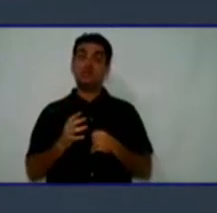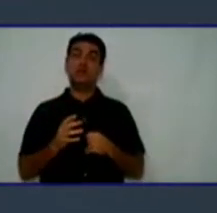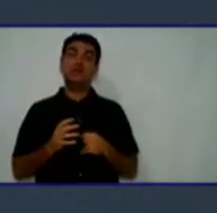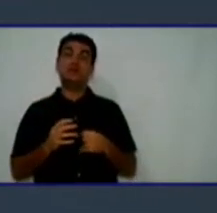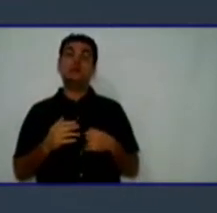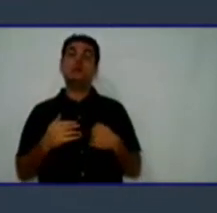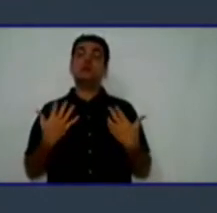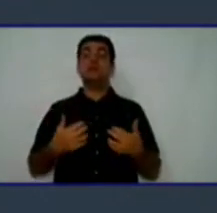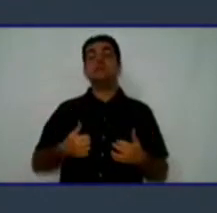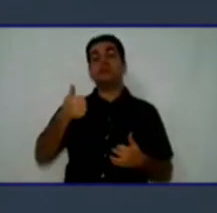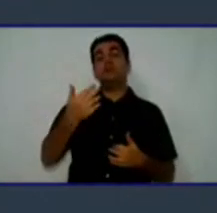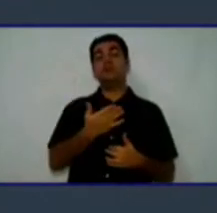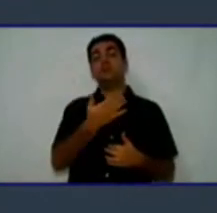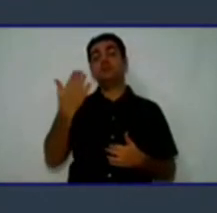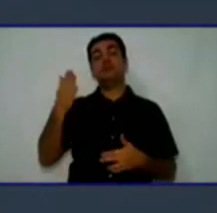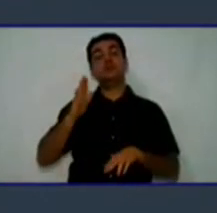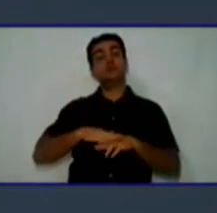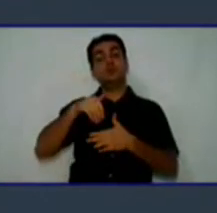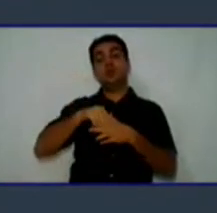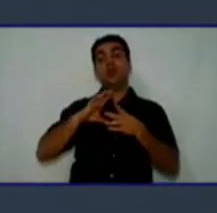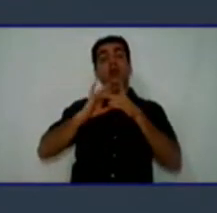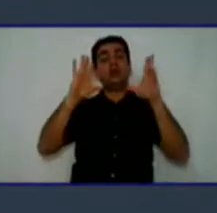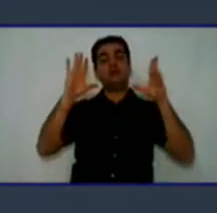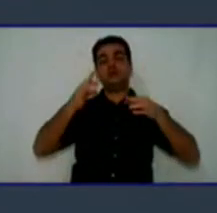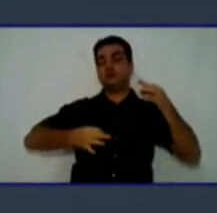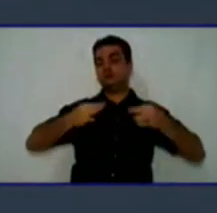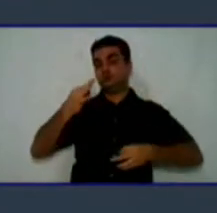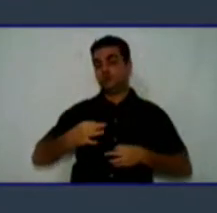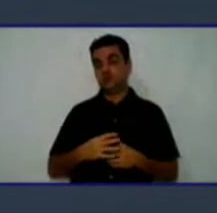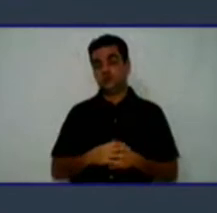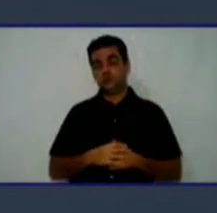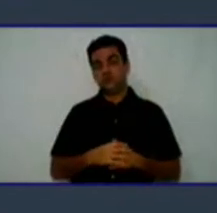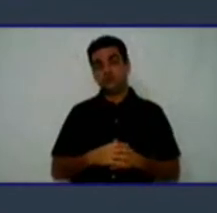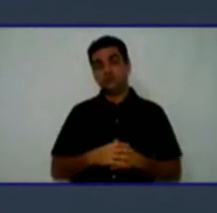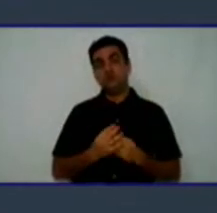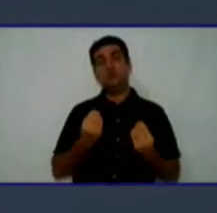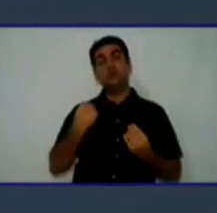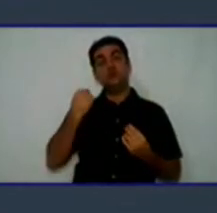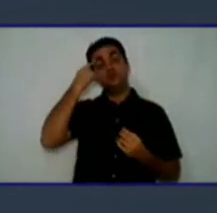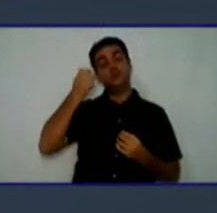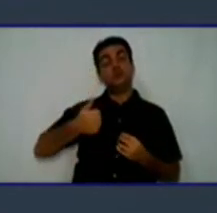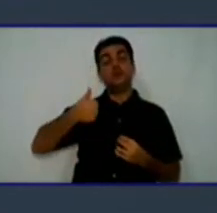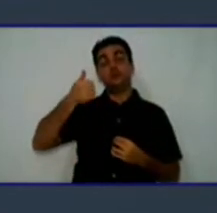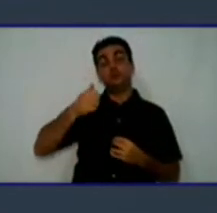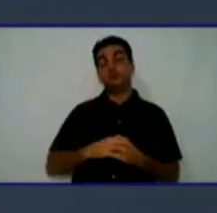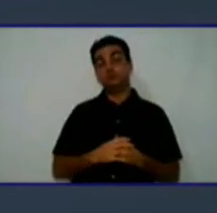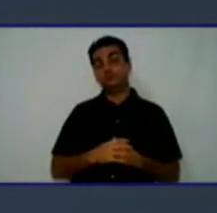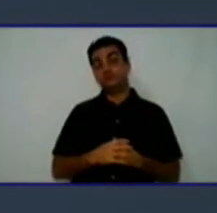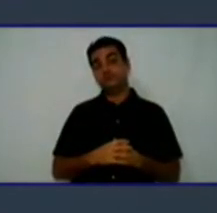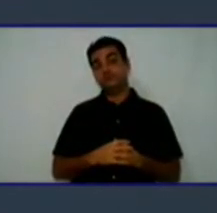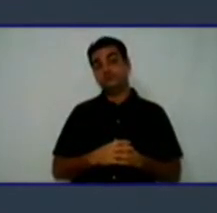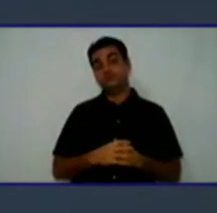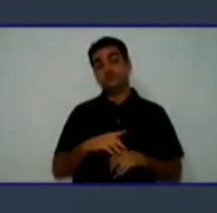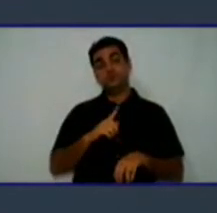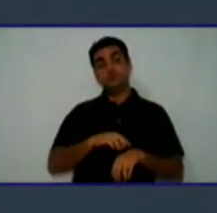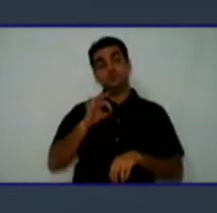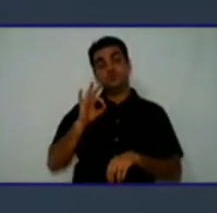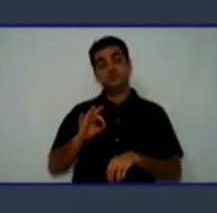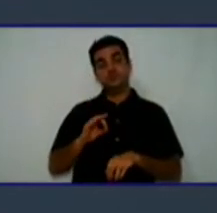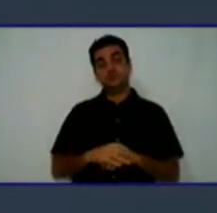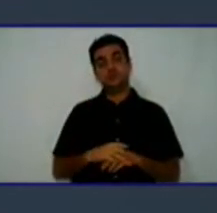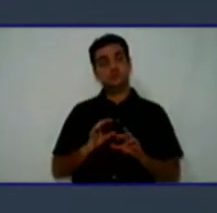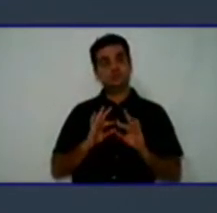a corte extremamente livre e à vontade para decidir como entender de direito no momento próprio.